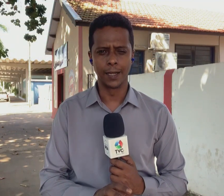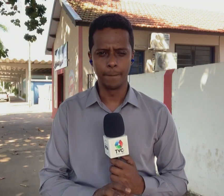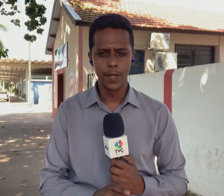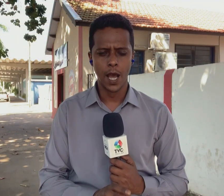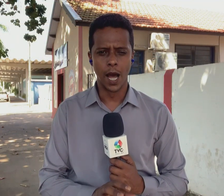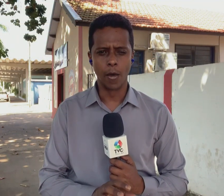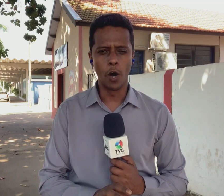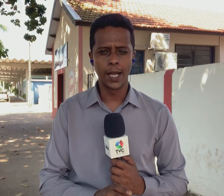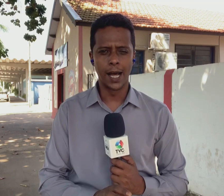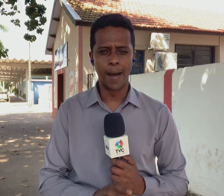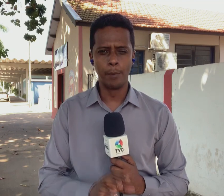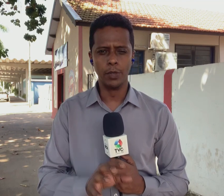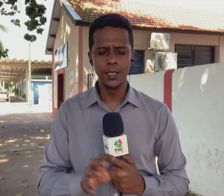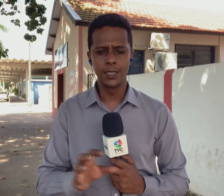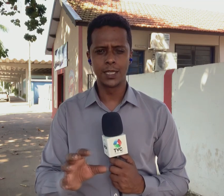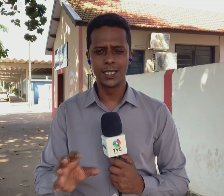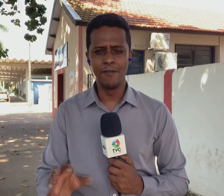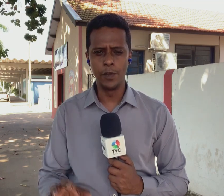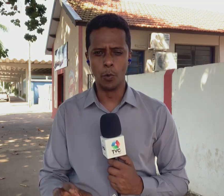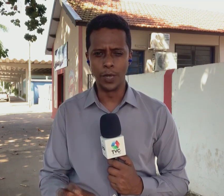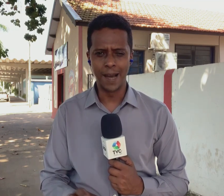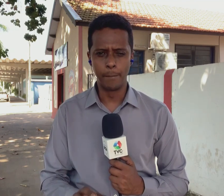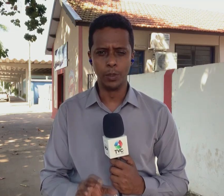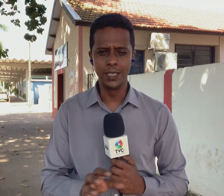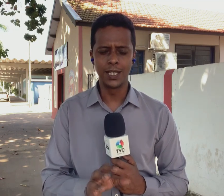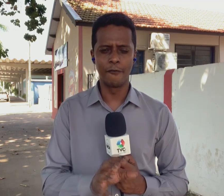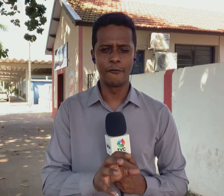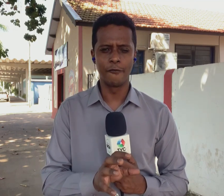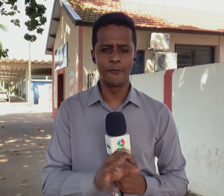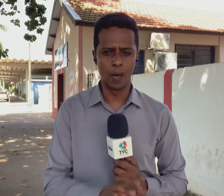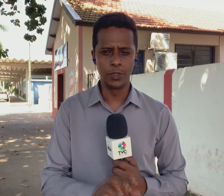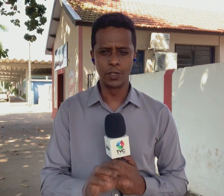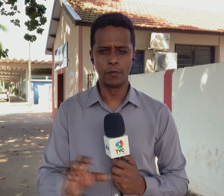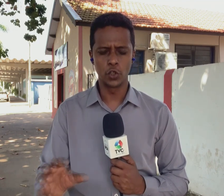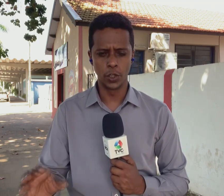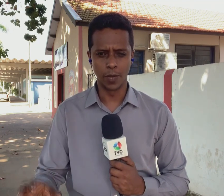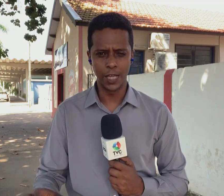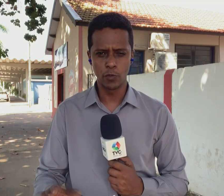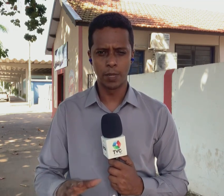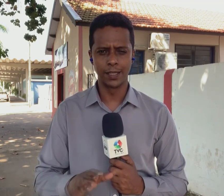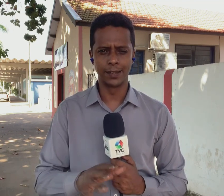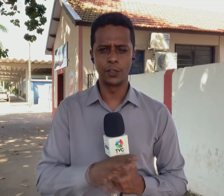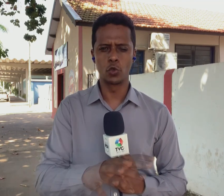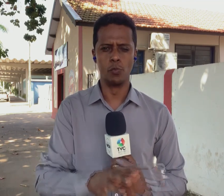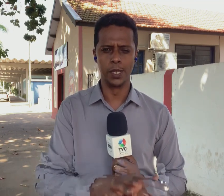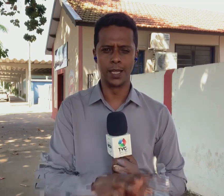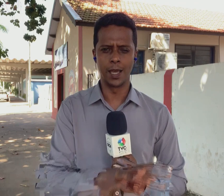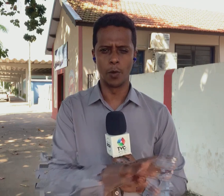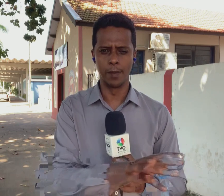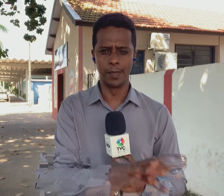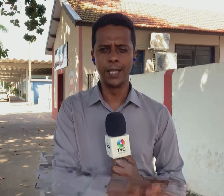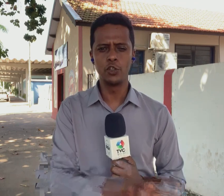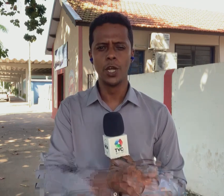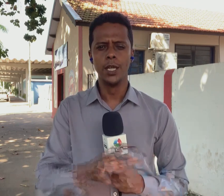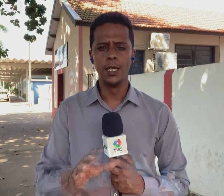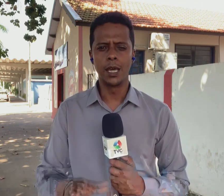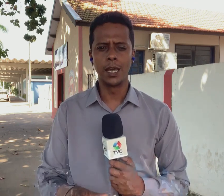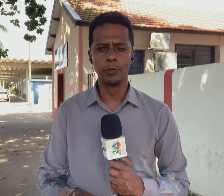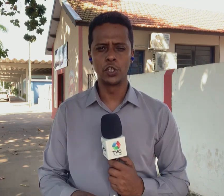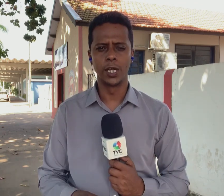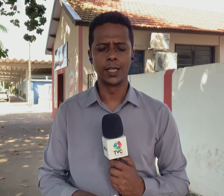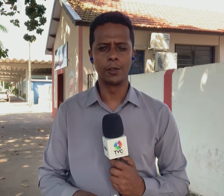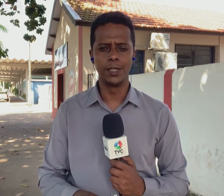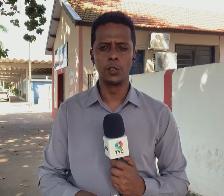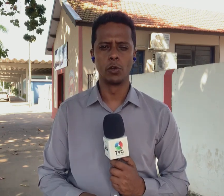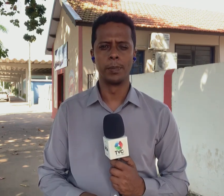Água Clara. Agora, a Polícia Civil e a Polícia Federal estão investigando o caso para tentar descobrir quem é o remetente e